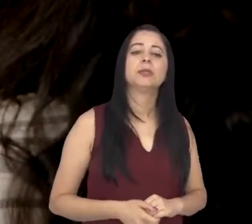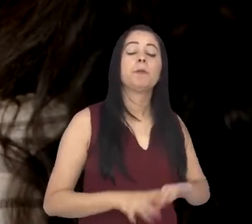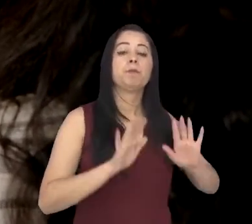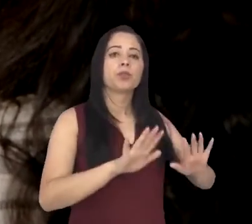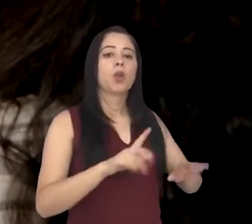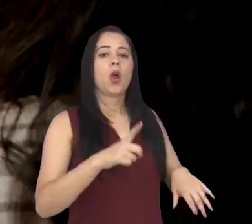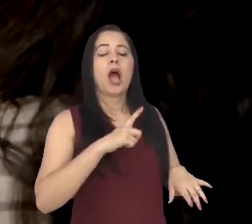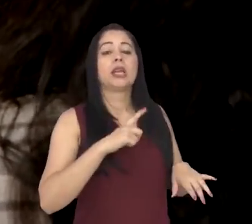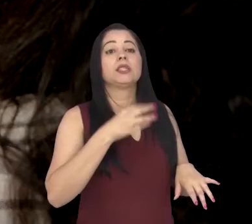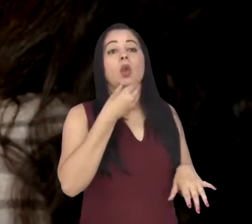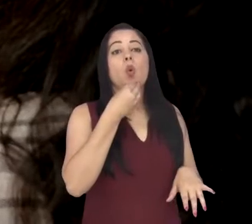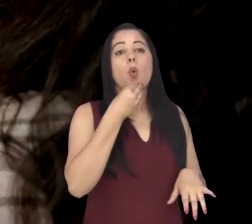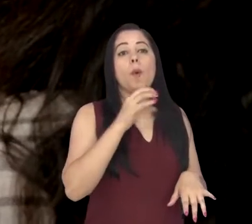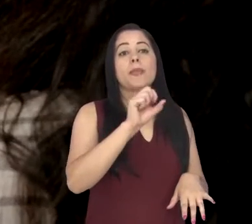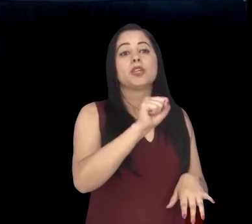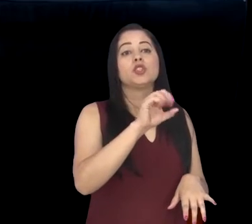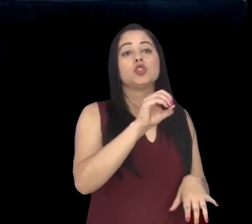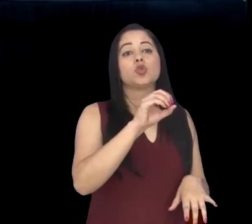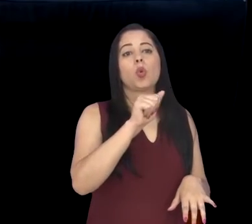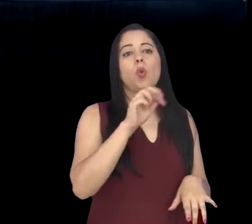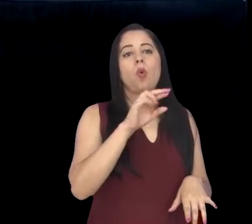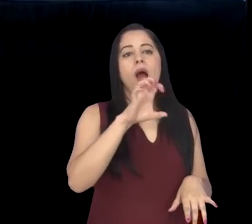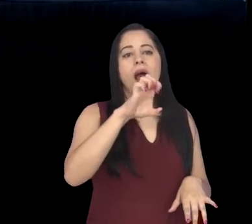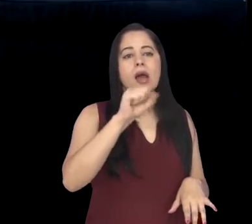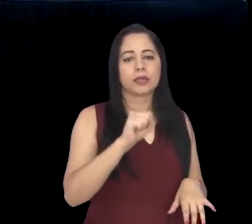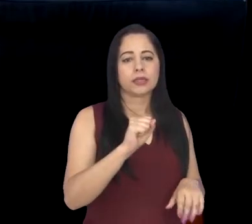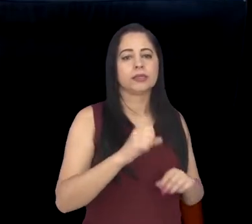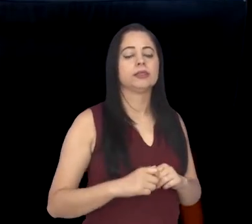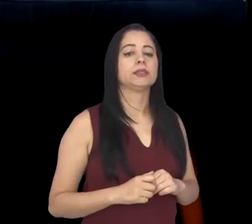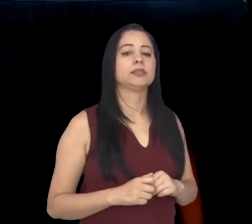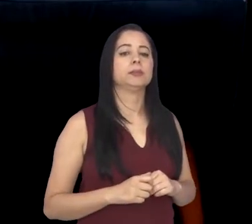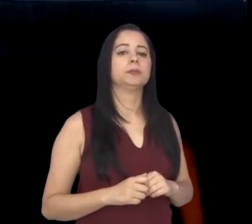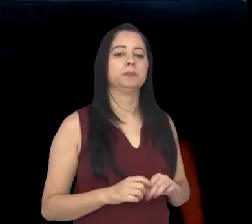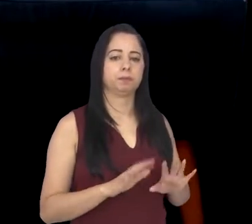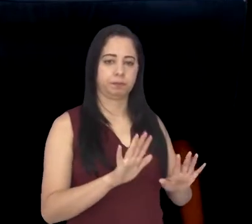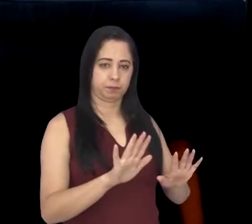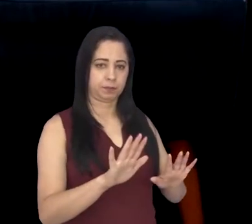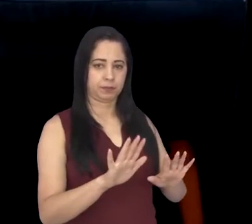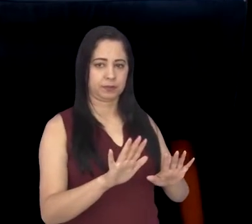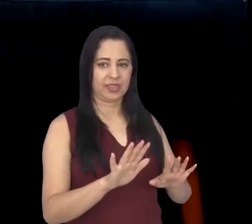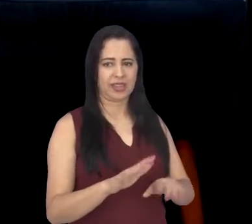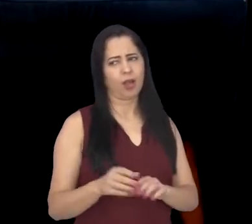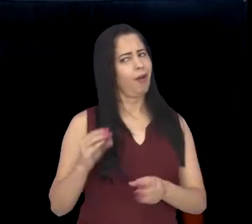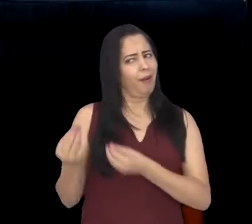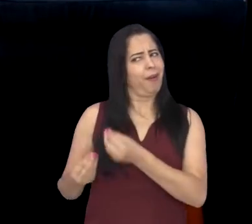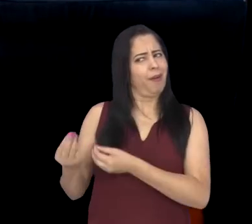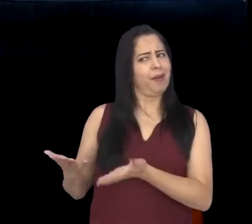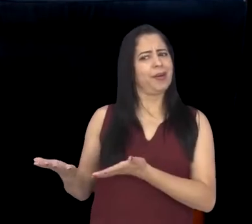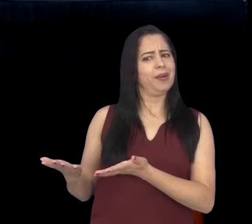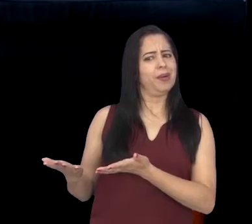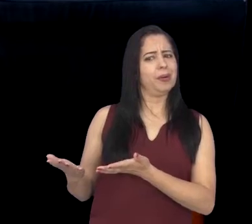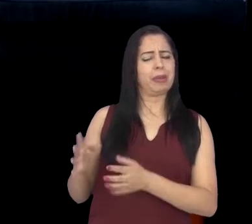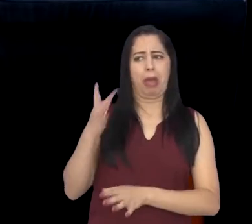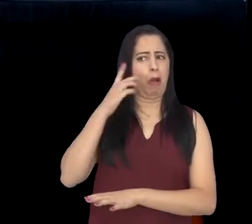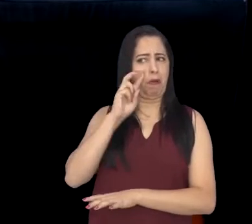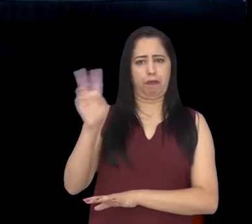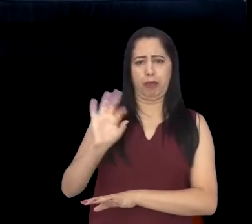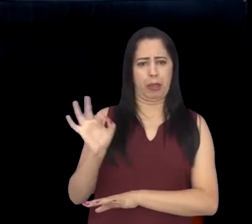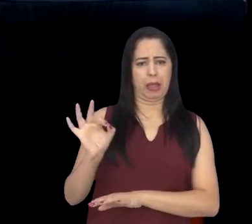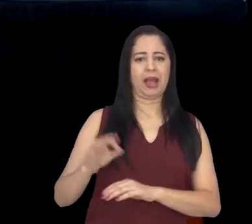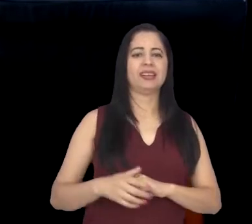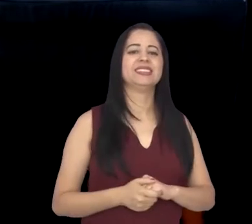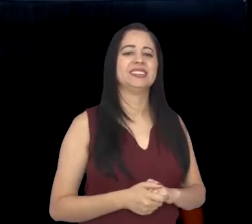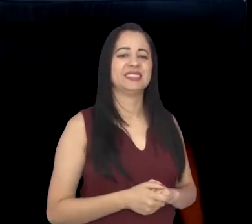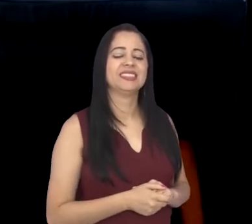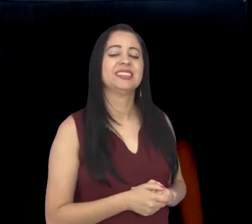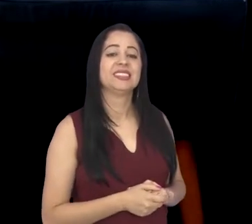eu ficava na redação do lado do pau. Né? Calma aí. Por que essa risada assim? maliciosa para mim? Não ri do lado nada. do pau